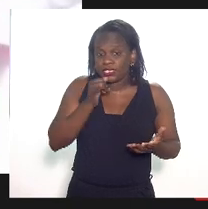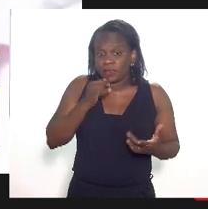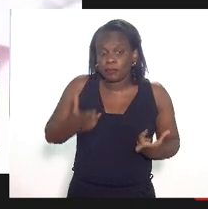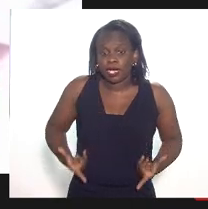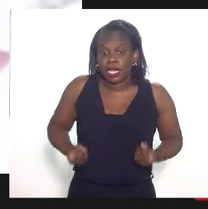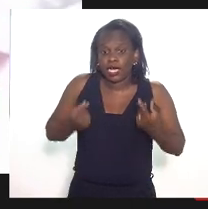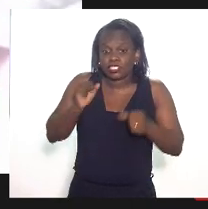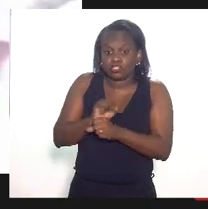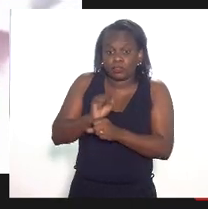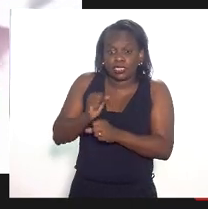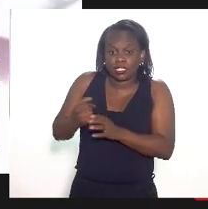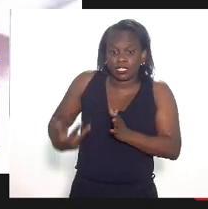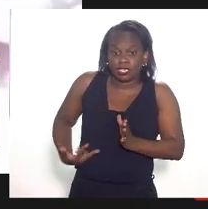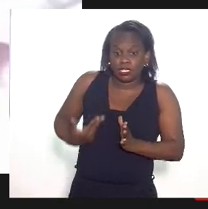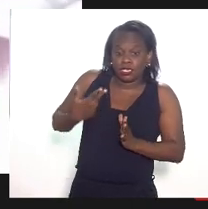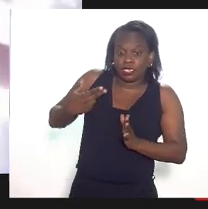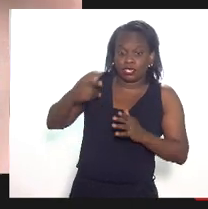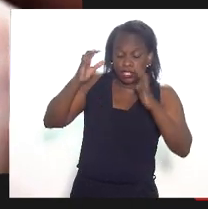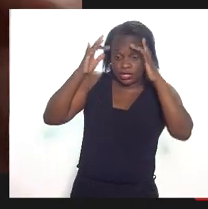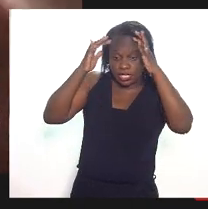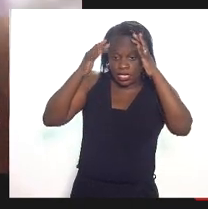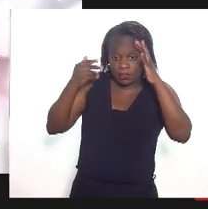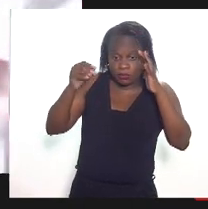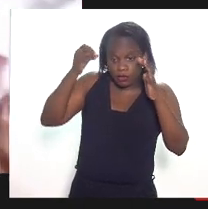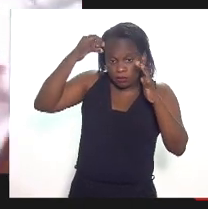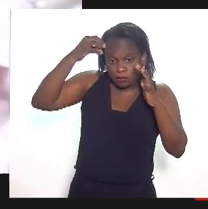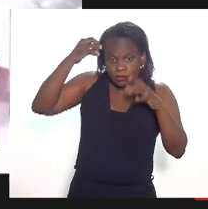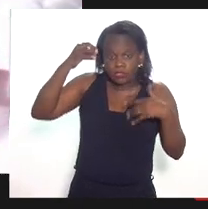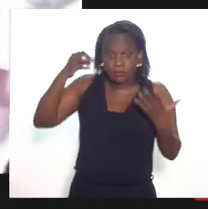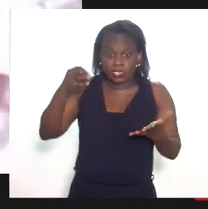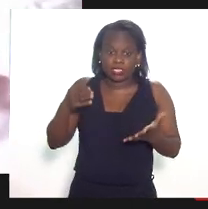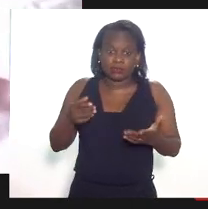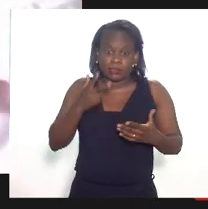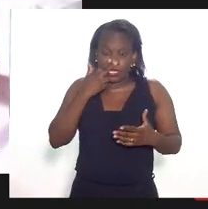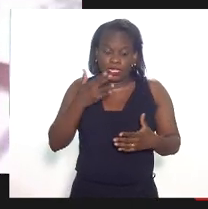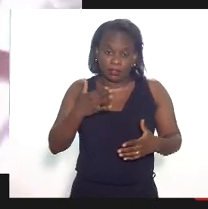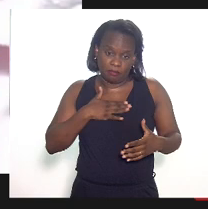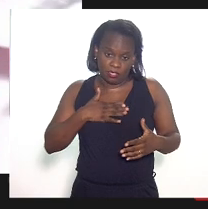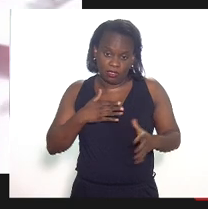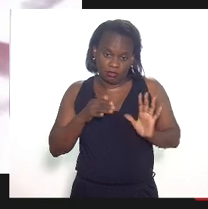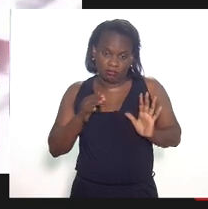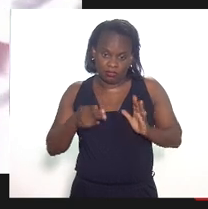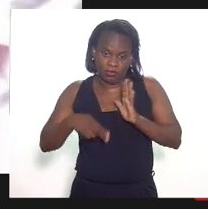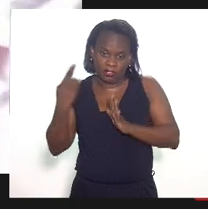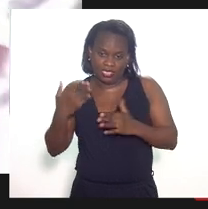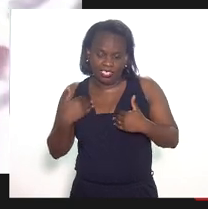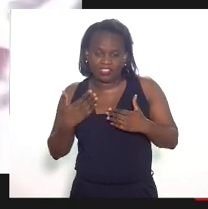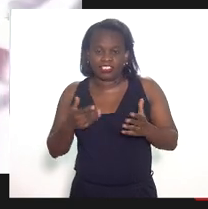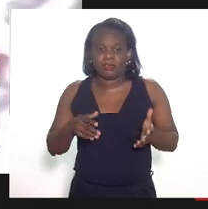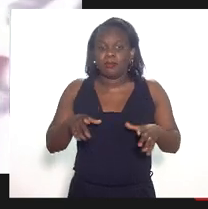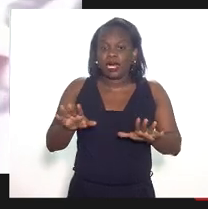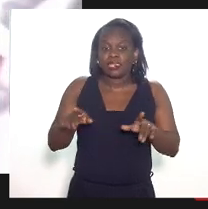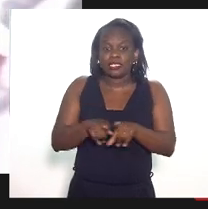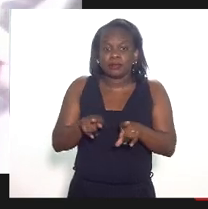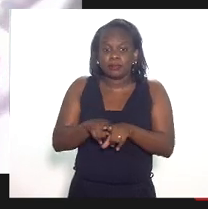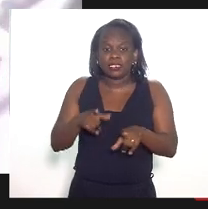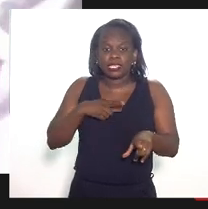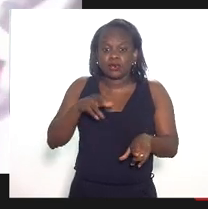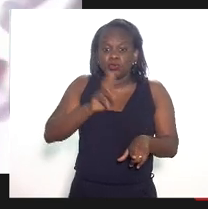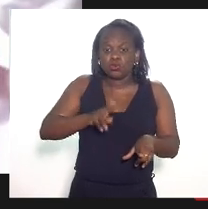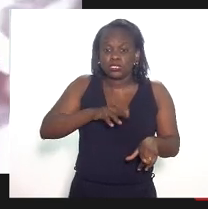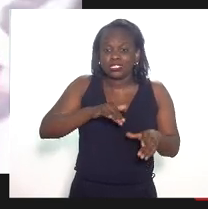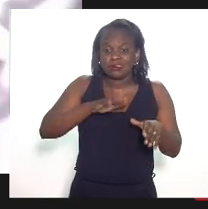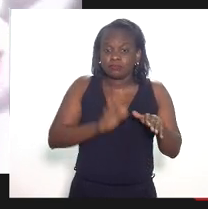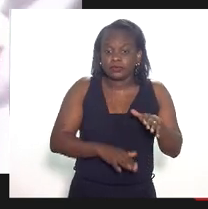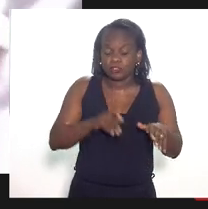câncer, aguardando uma cirurgia de um tumor cerebral, puxando brasa para minha sardinha como neurocirurgião. E, ao mesmo tempo, nós vemos uma subutilização dos